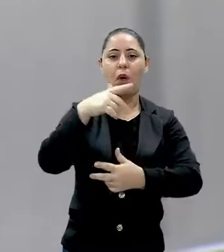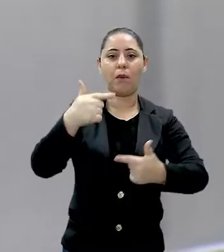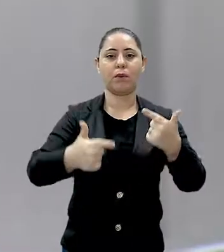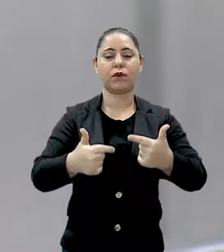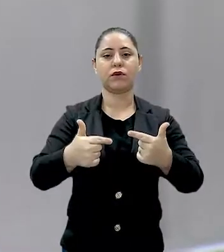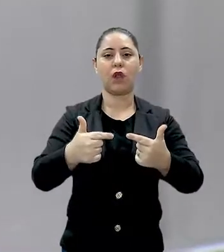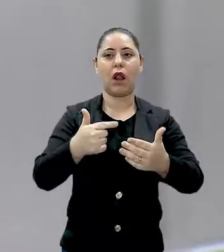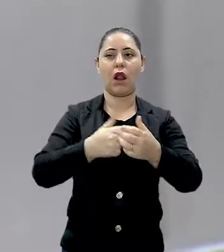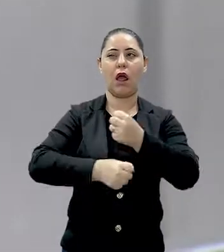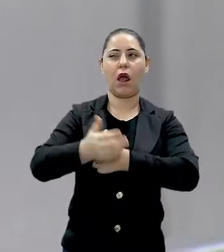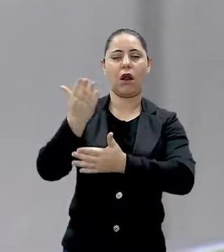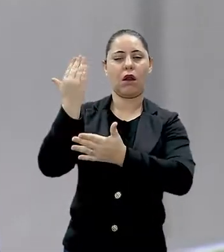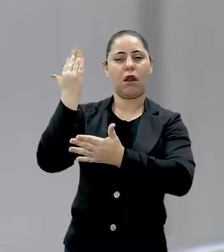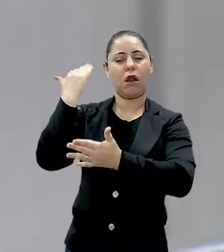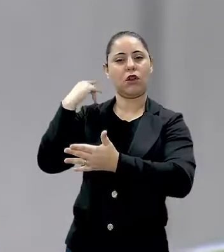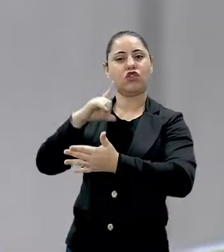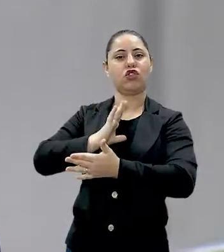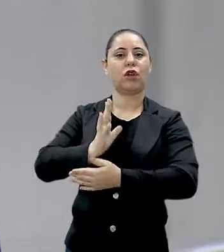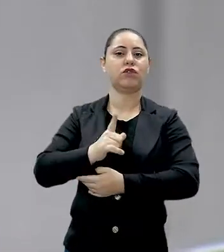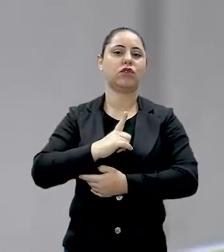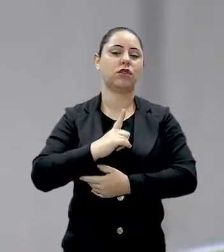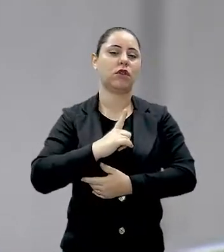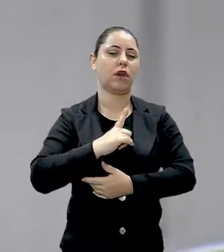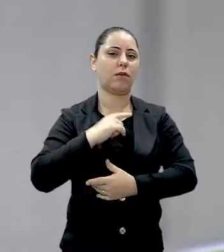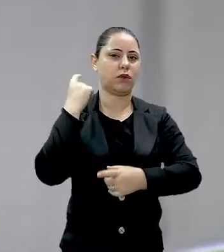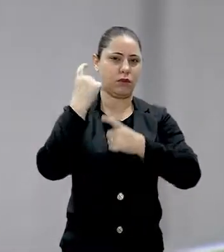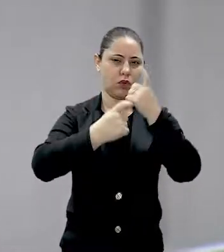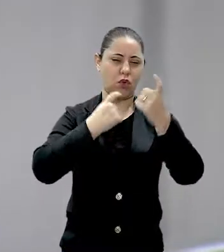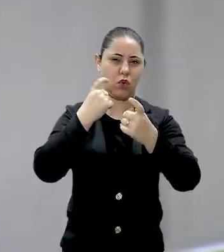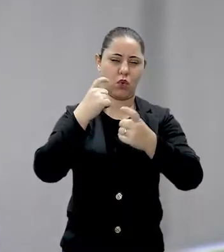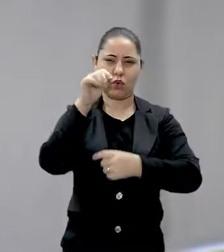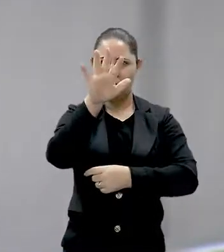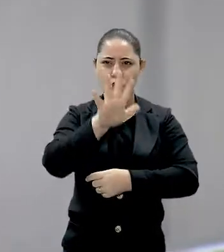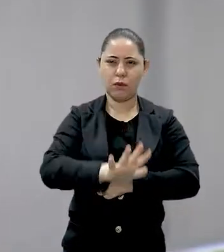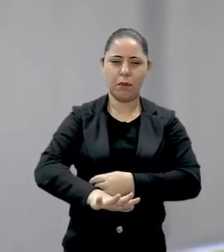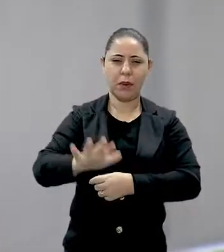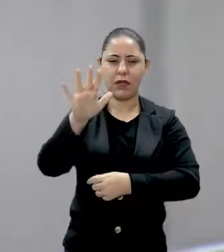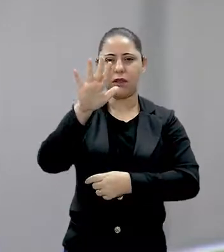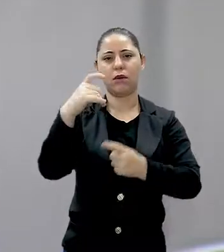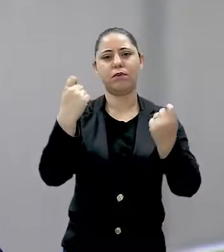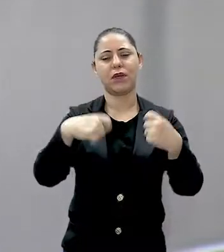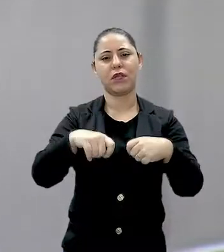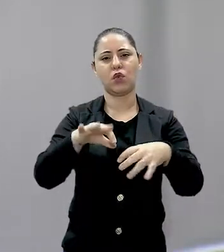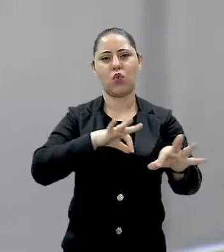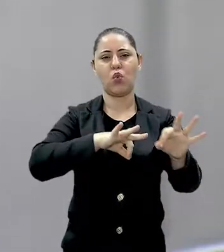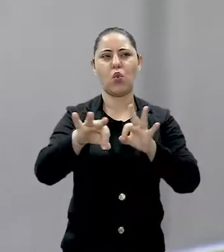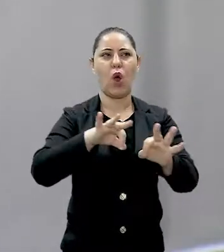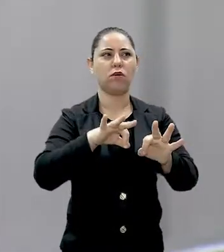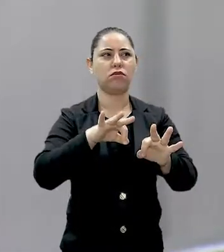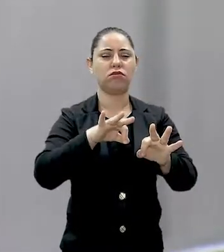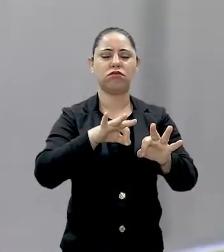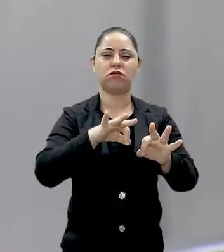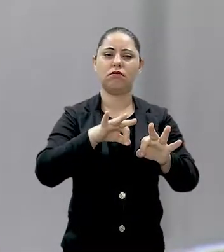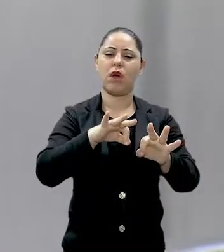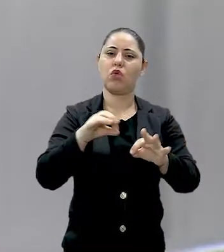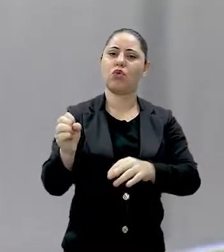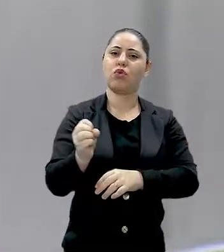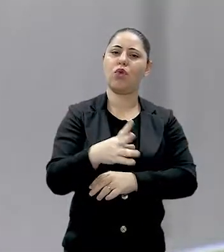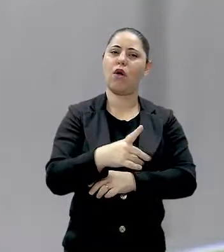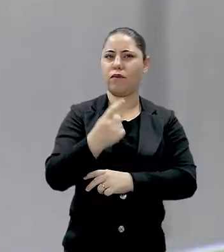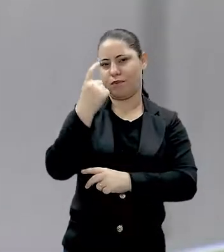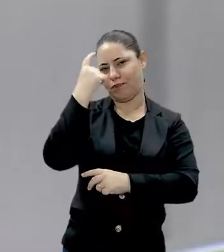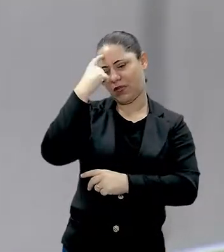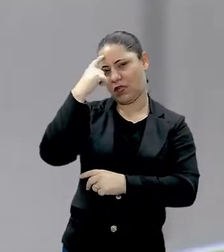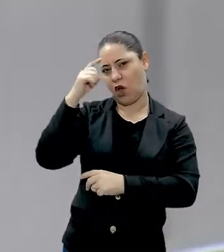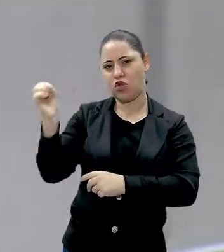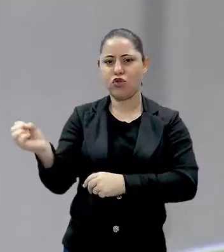política. Lá atrás a gente já tinha essa preocupação de que o Estado brasileiro precisava ser reformado,